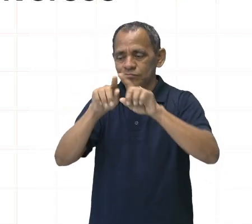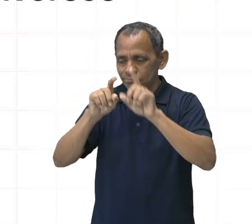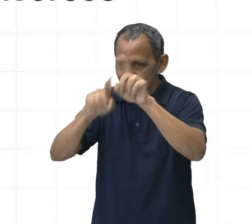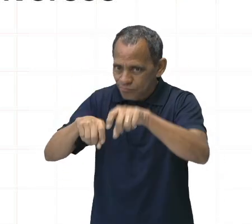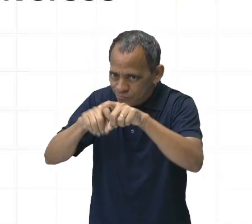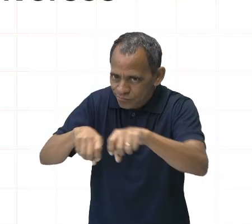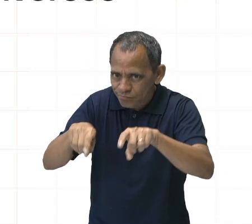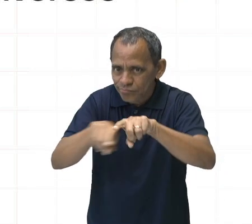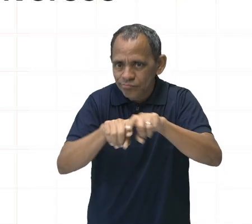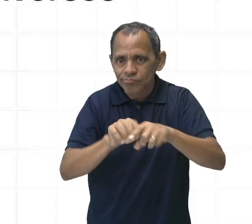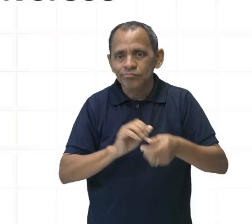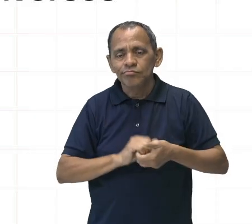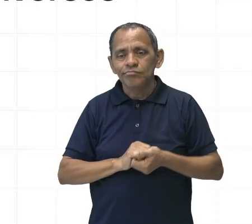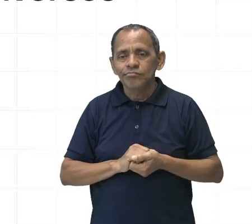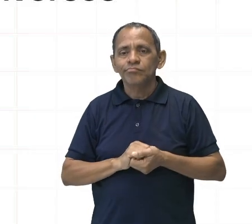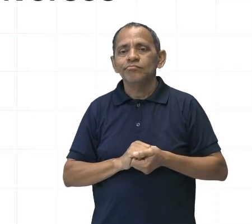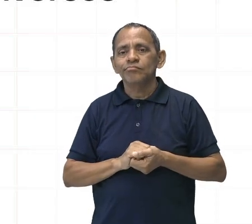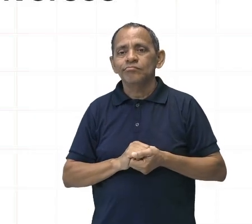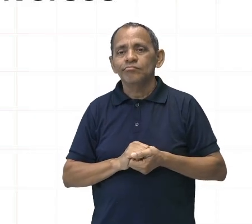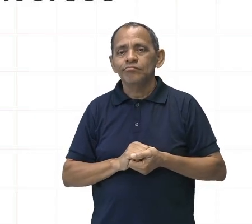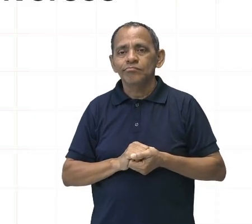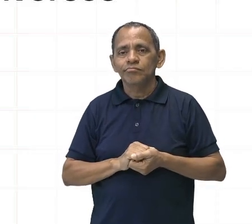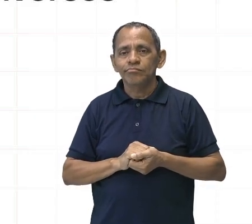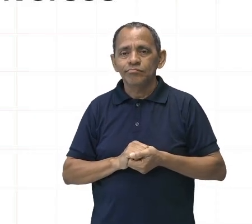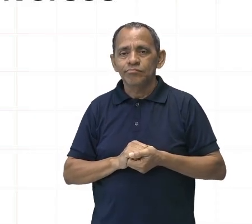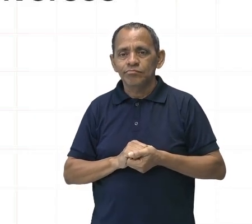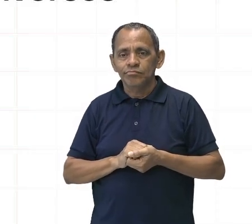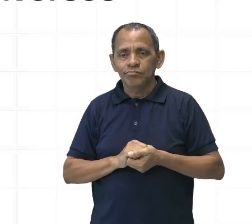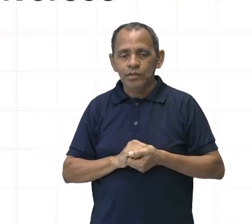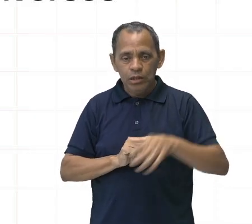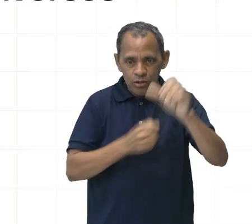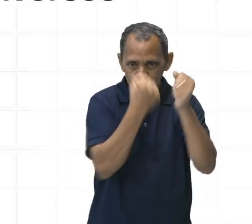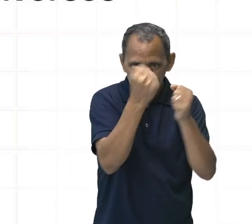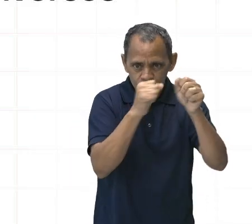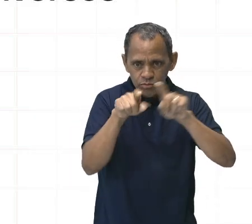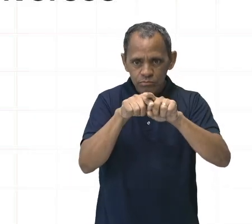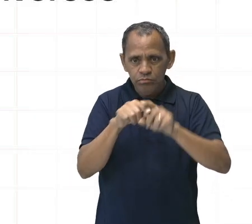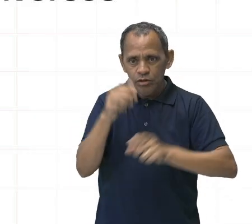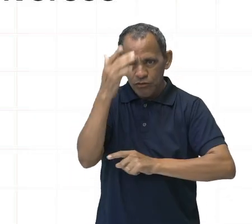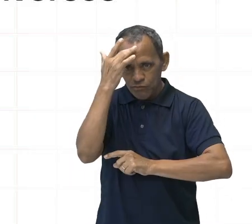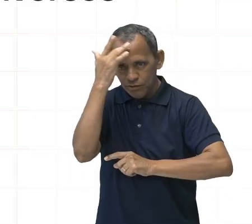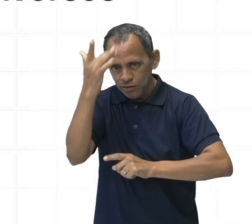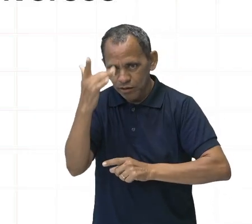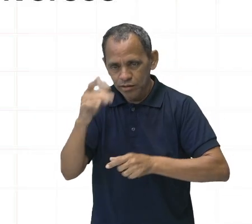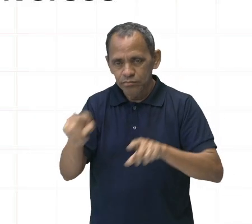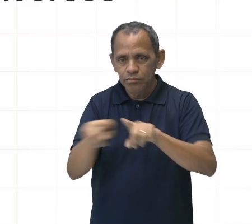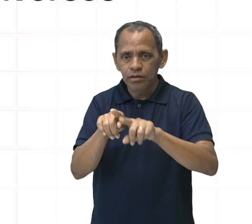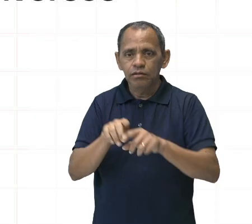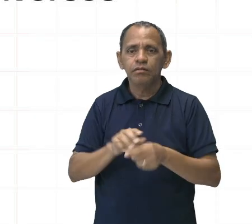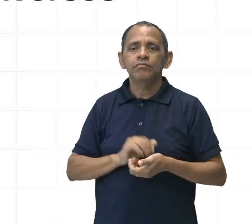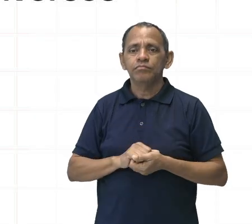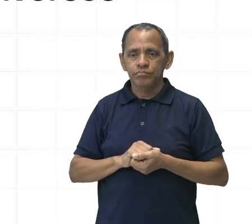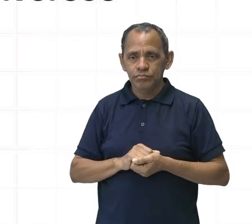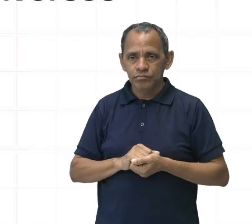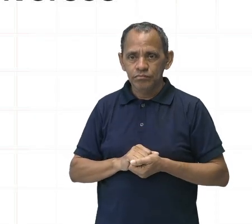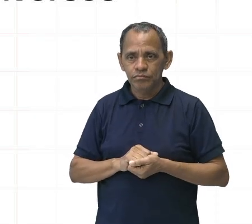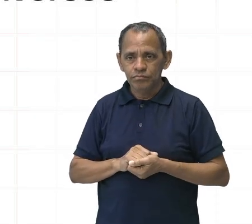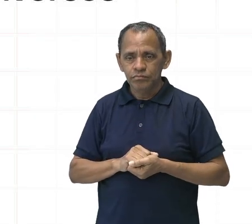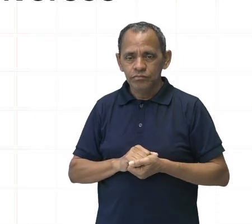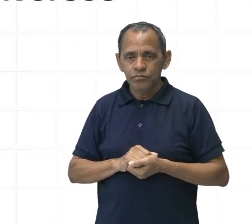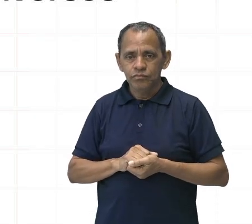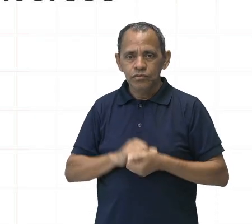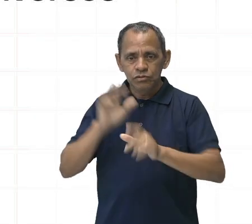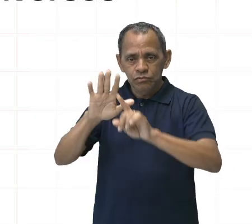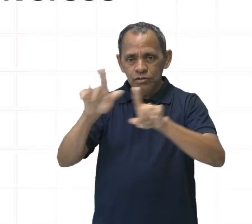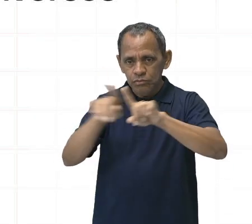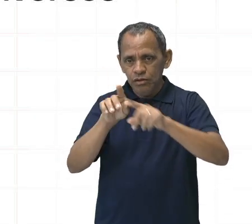A arrancada industrial foi favorecida por diversos fatores, inclusive o fato do Brasil